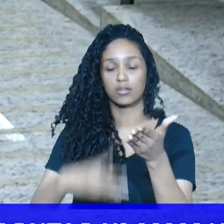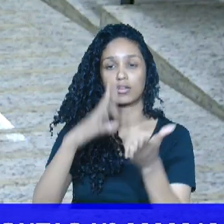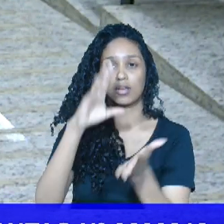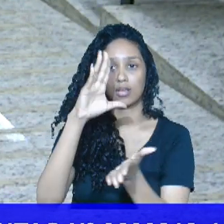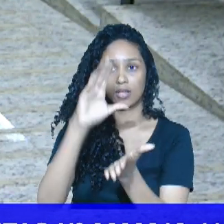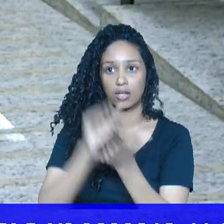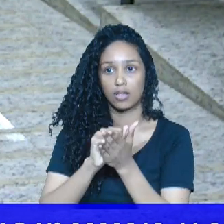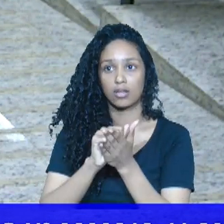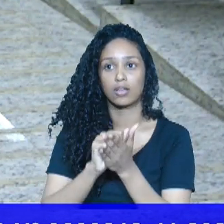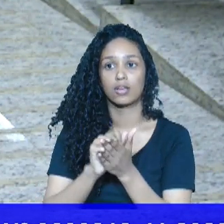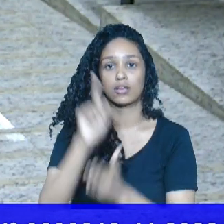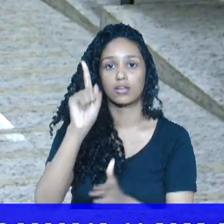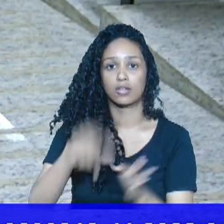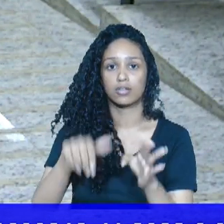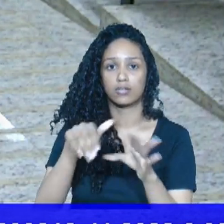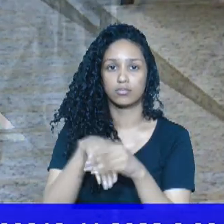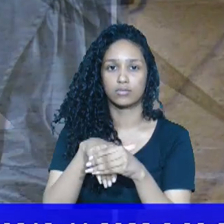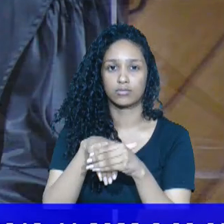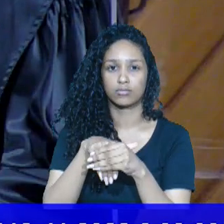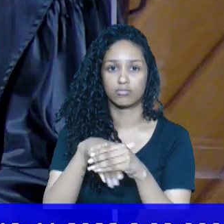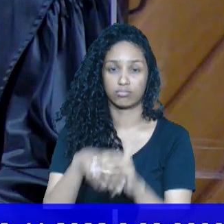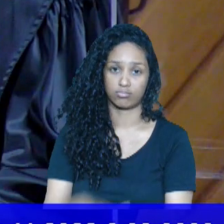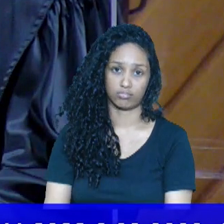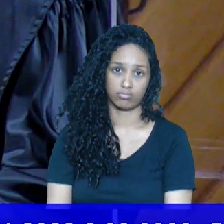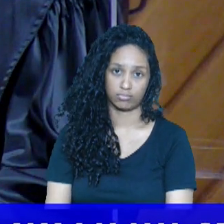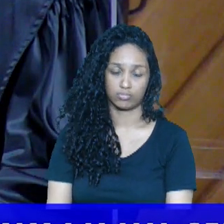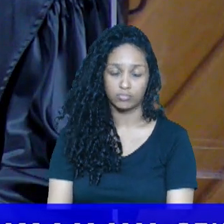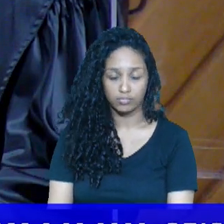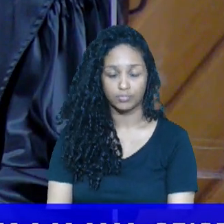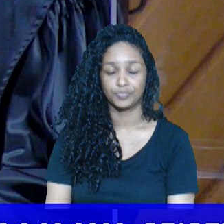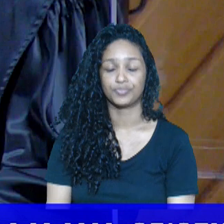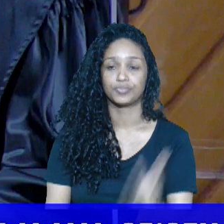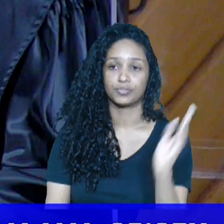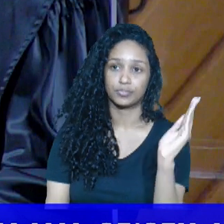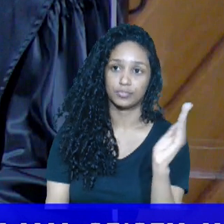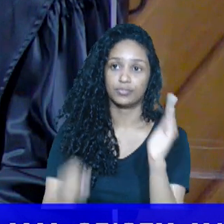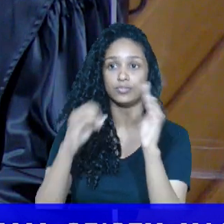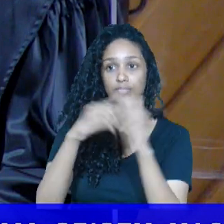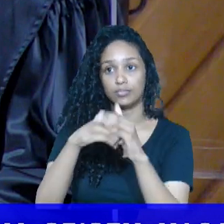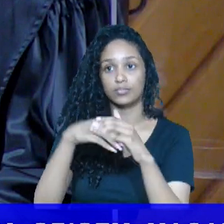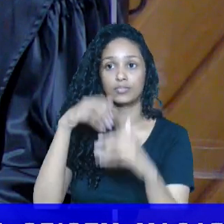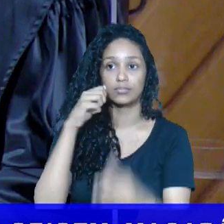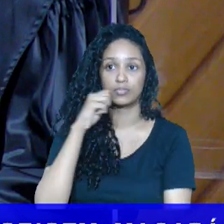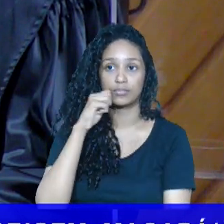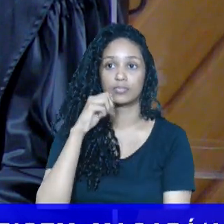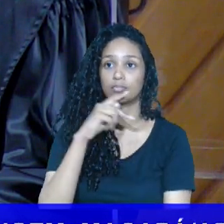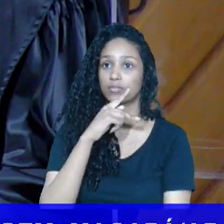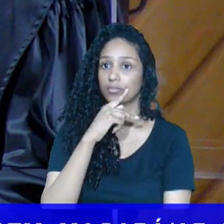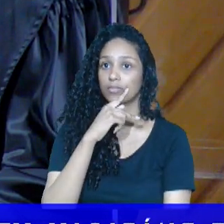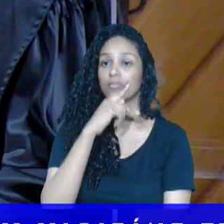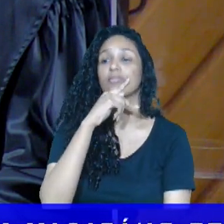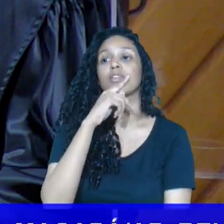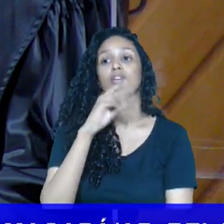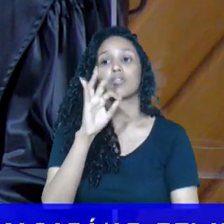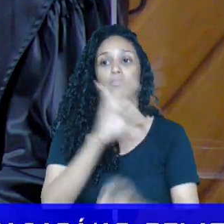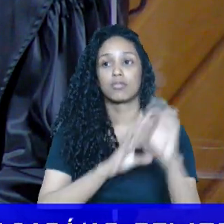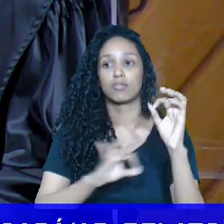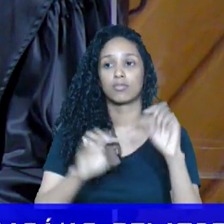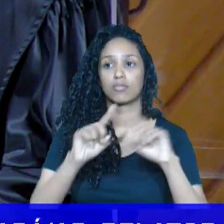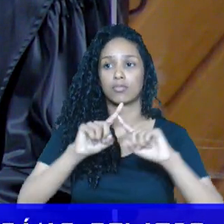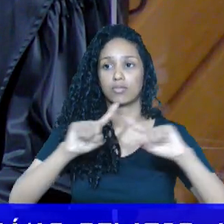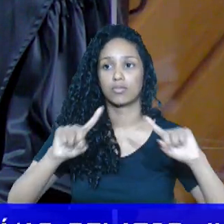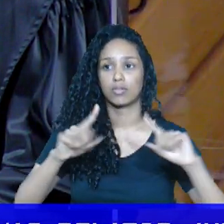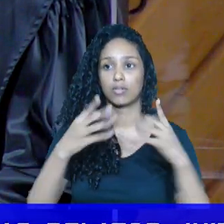voto. Alguma objeção? O Tribunal Regional Eleitoral do Amapá, por unanimidade, aprovou com ressalva a prestação de